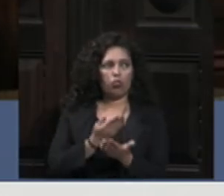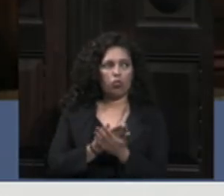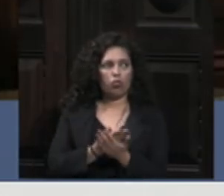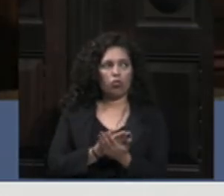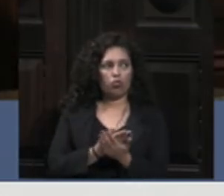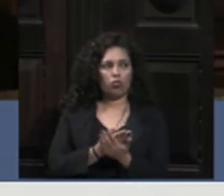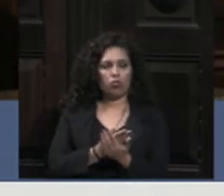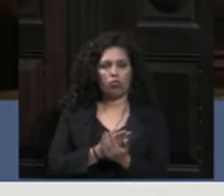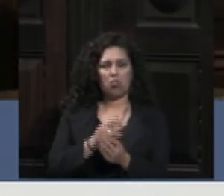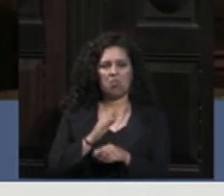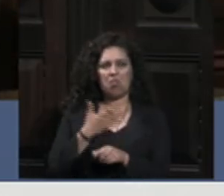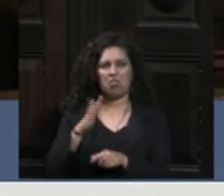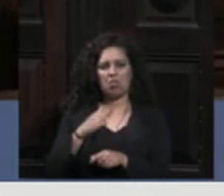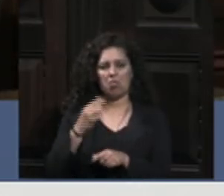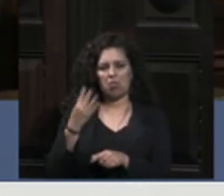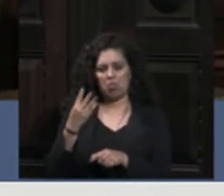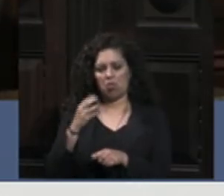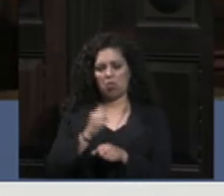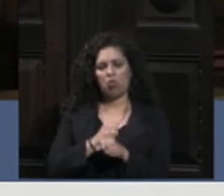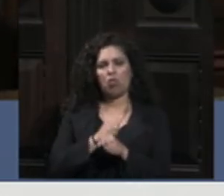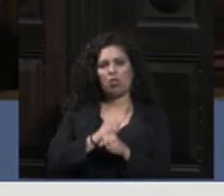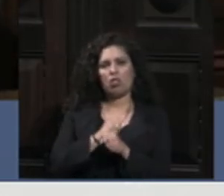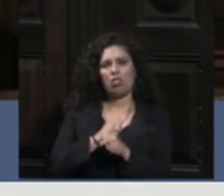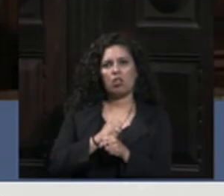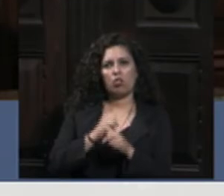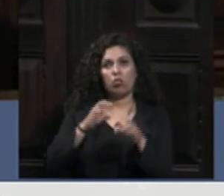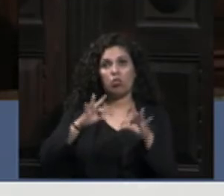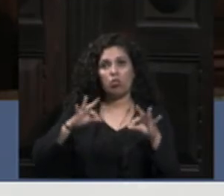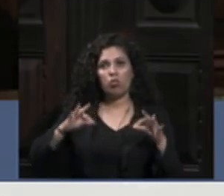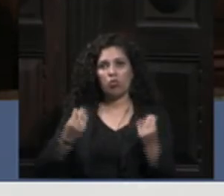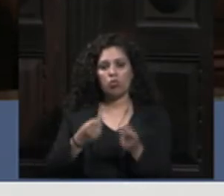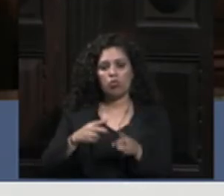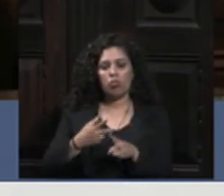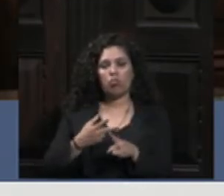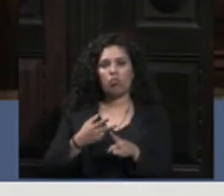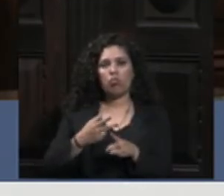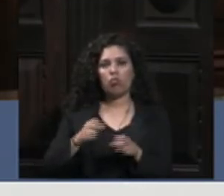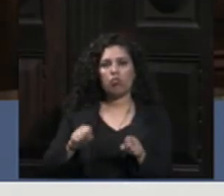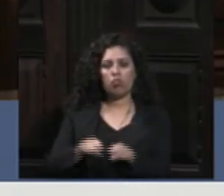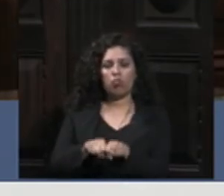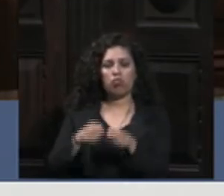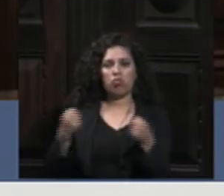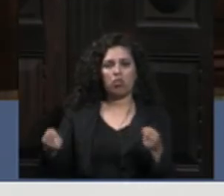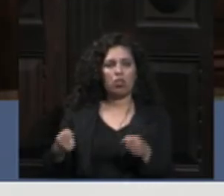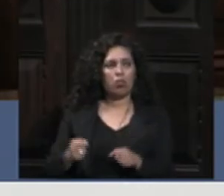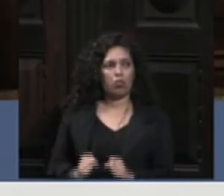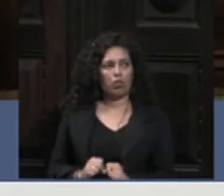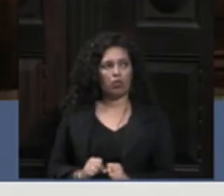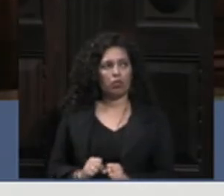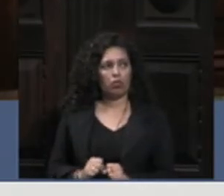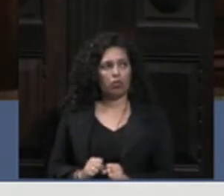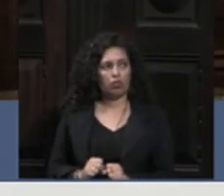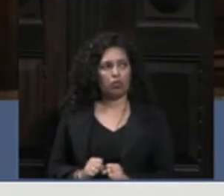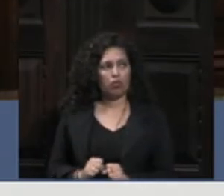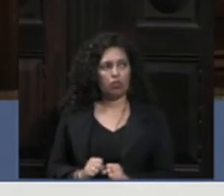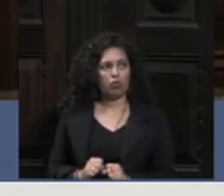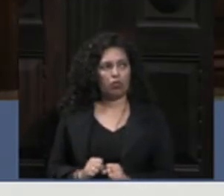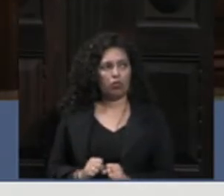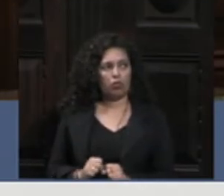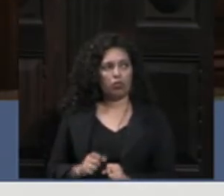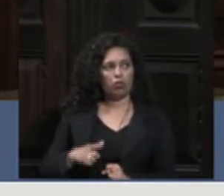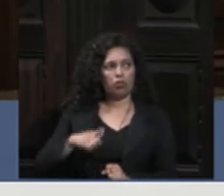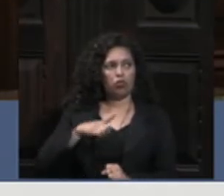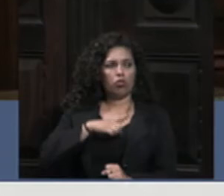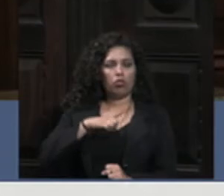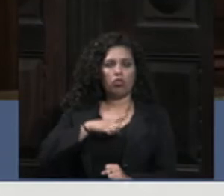40 anos sem renovação do equipamento. E nas mesmas unidades tinham CVTs